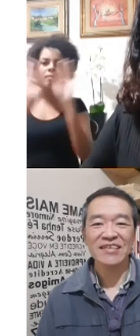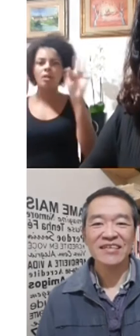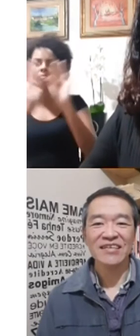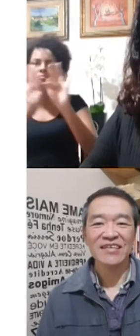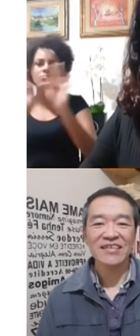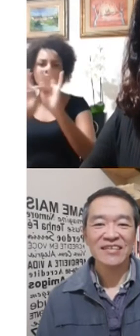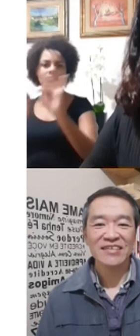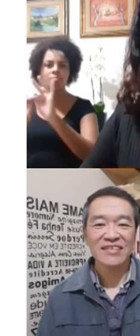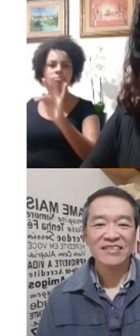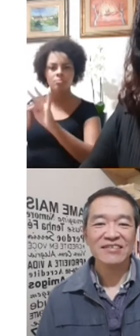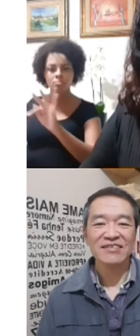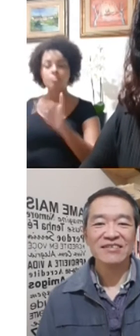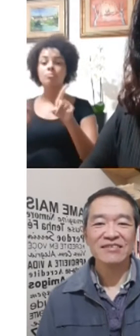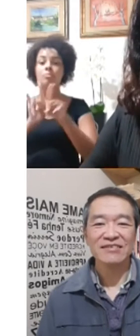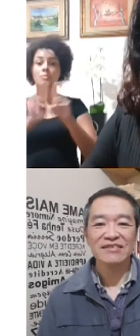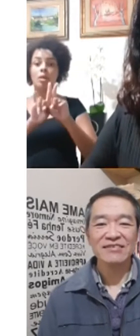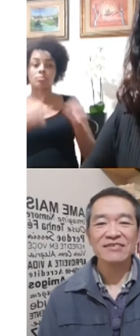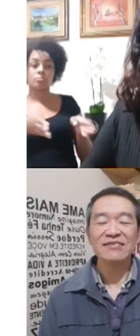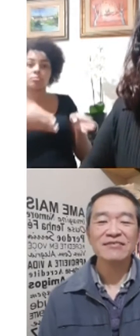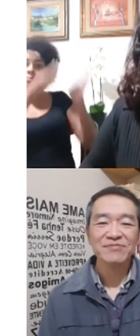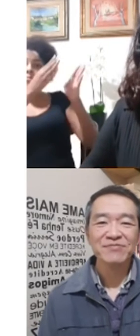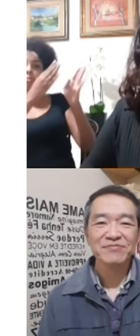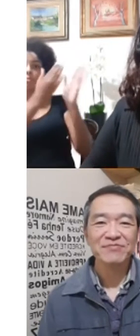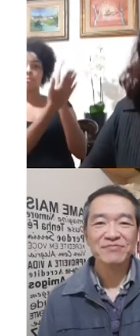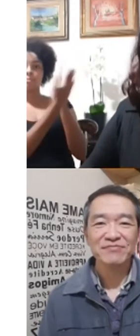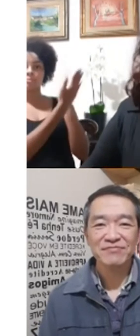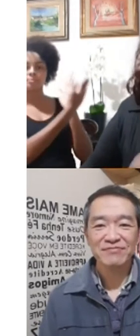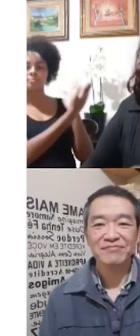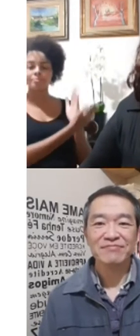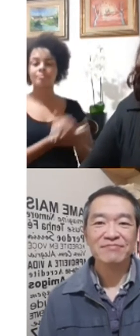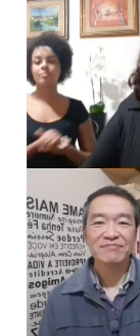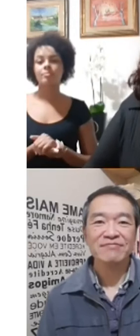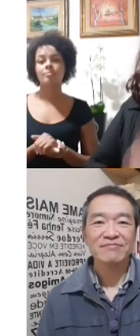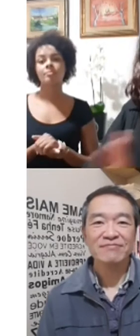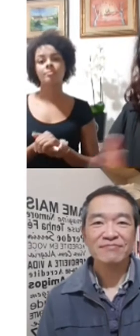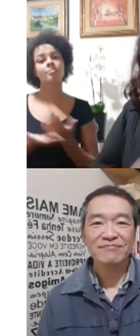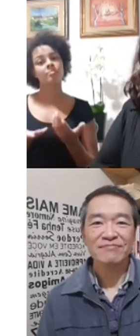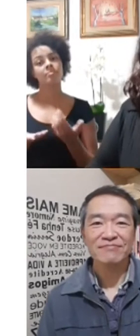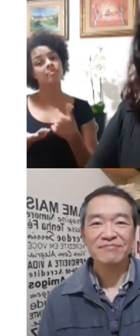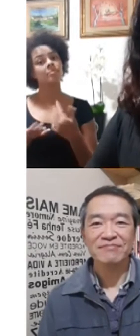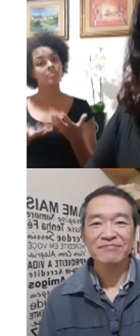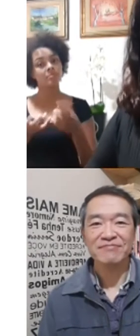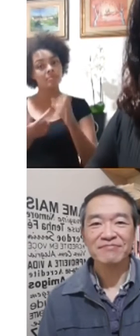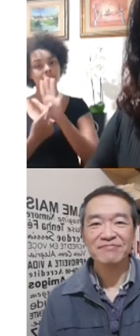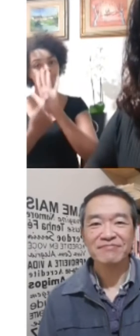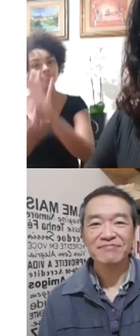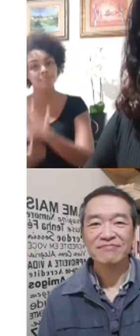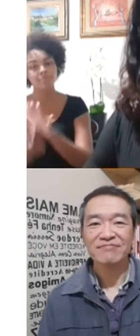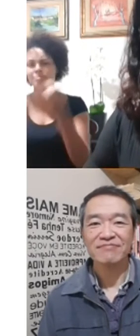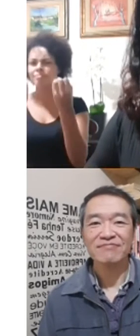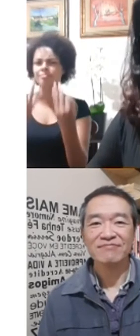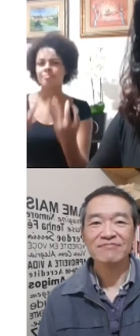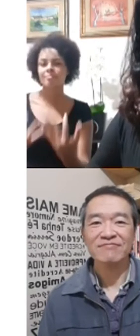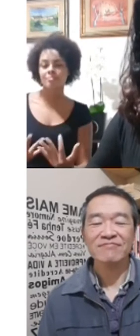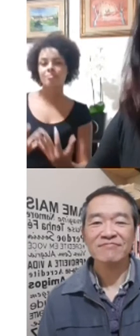também uma estante com alguns livros. Ricardo, gostaria muito que você já se apresentasse, que falasse um pouquinho,